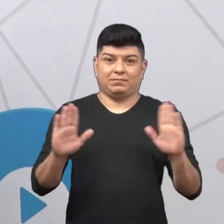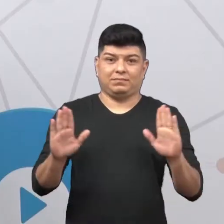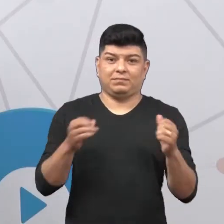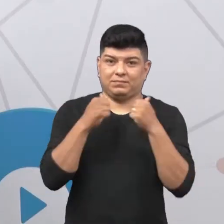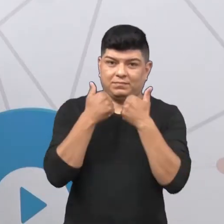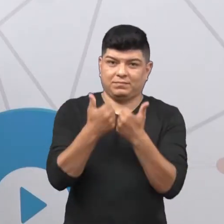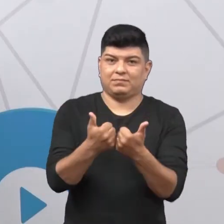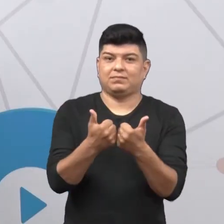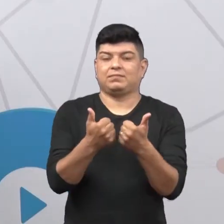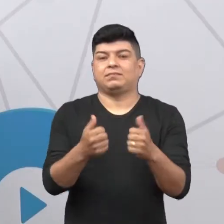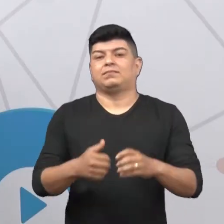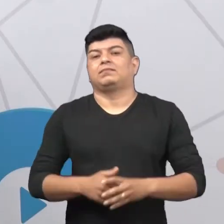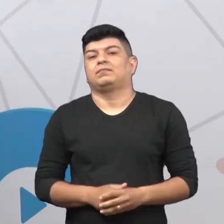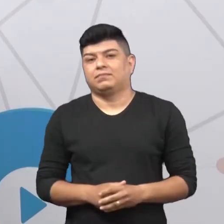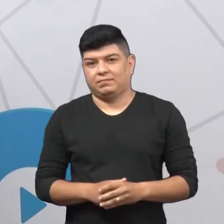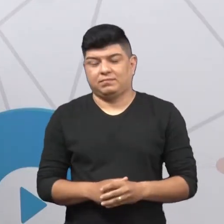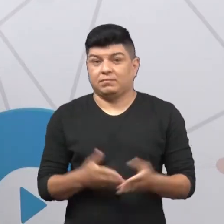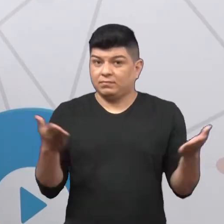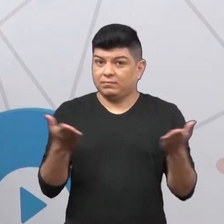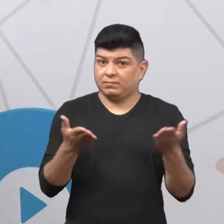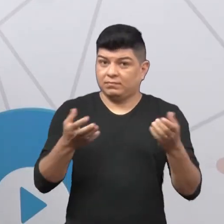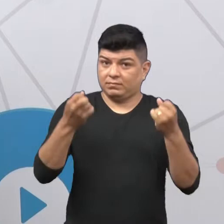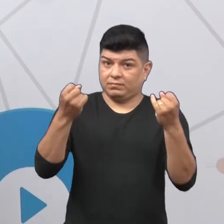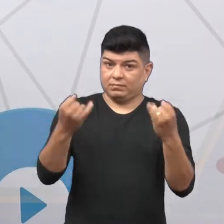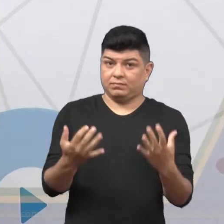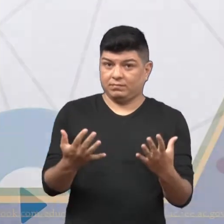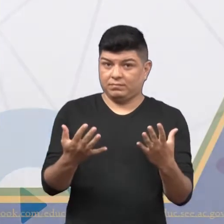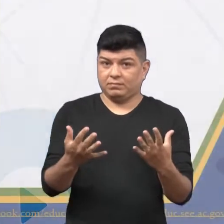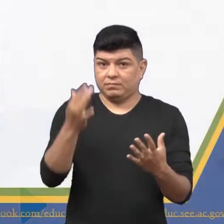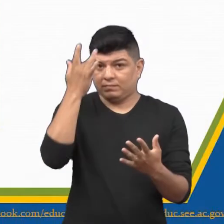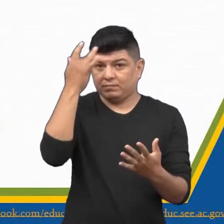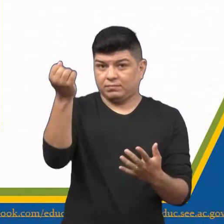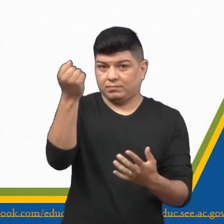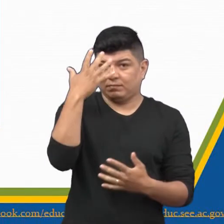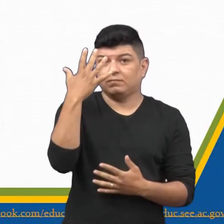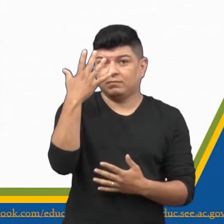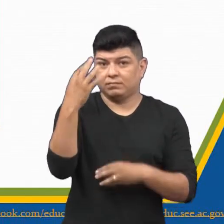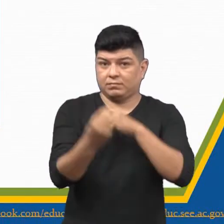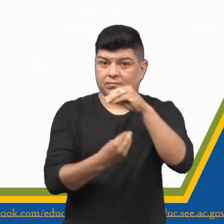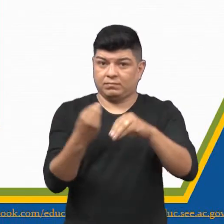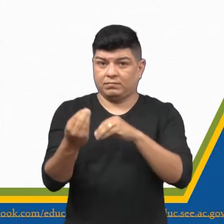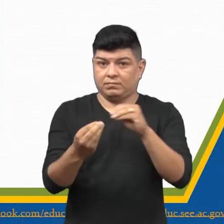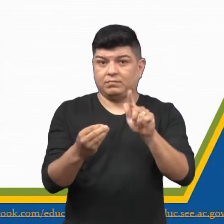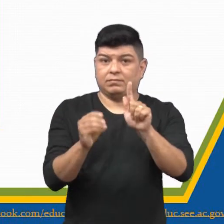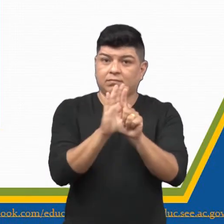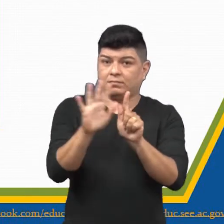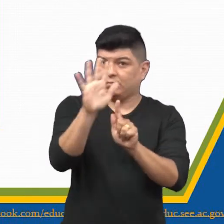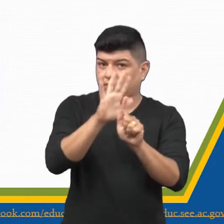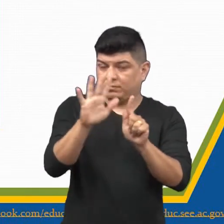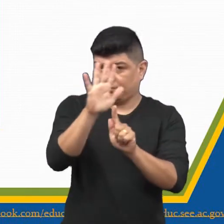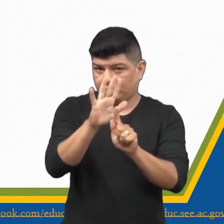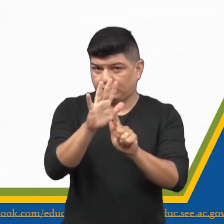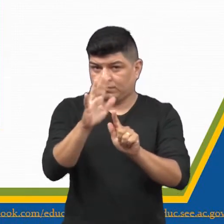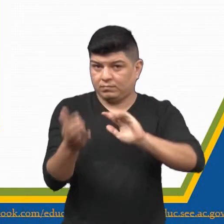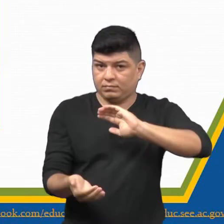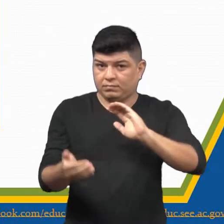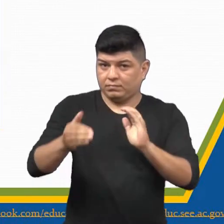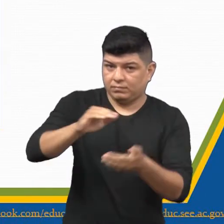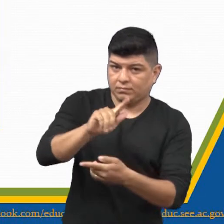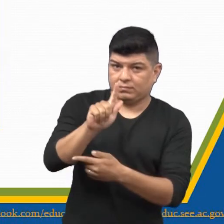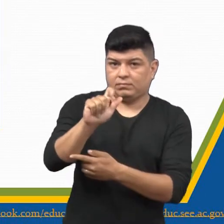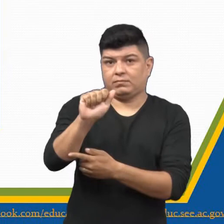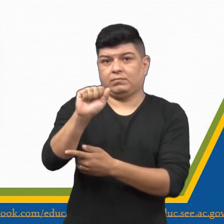Olá, tudo bem? Vamos hoje falar sobre fenômenos envolvendo gases,